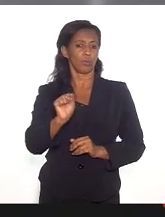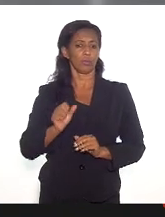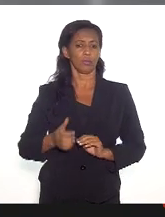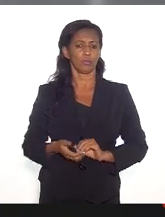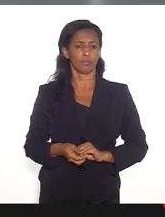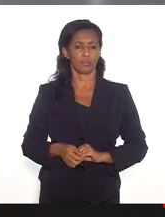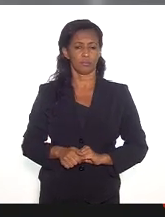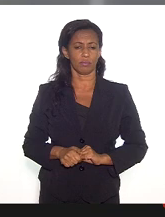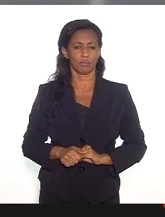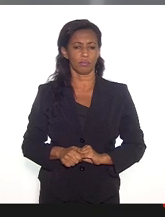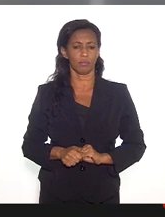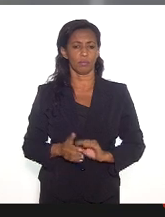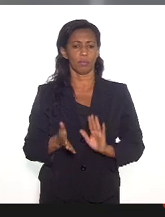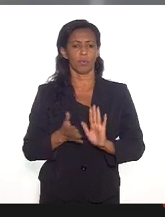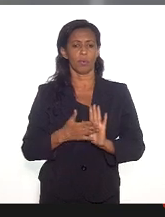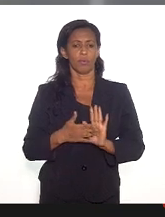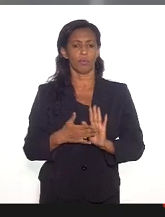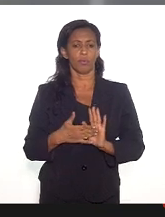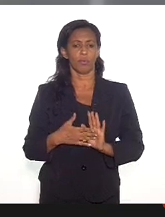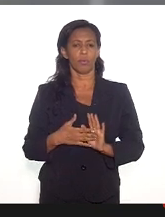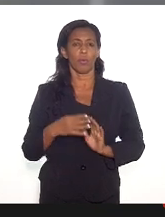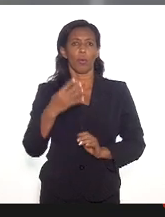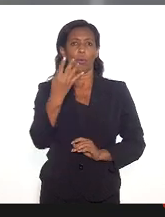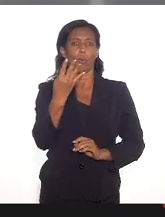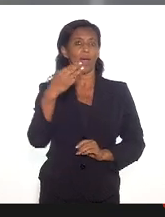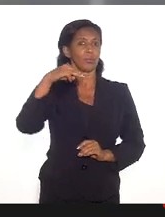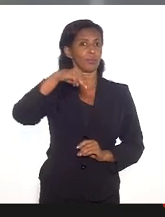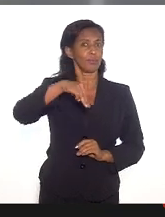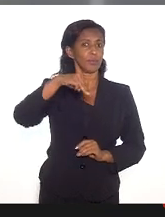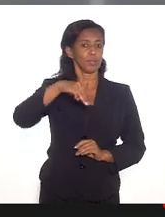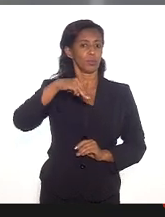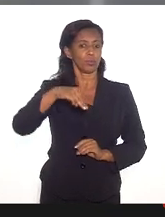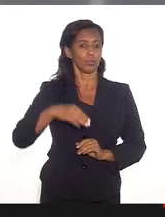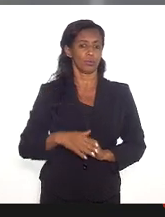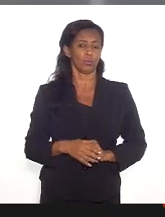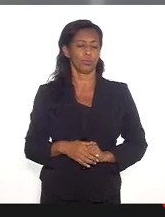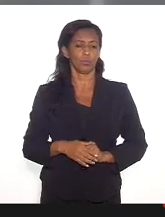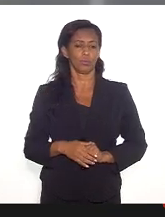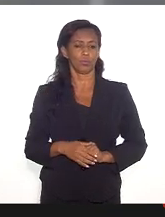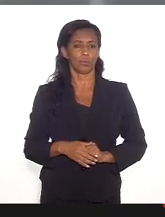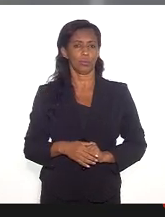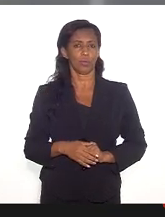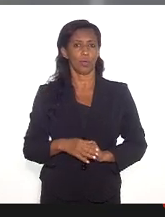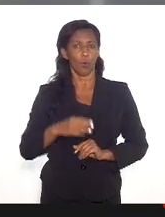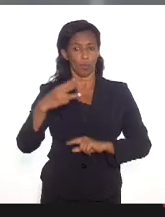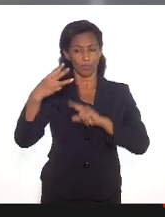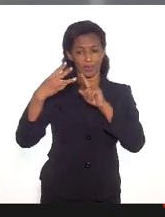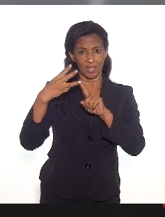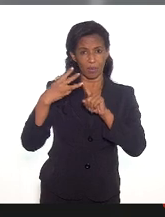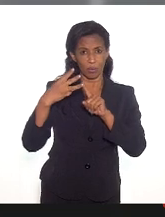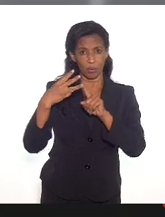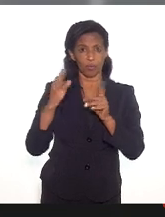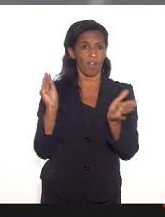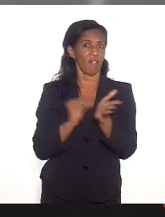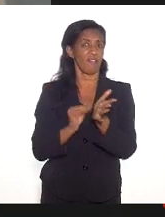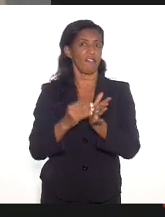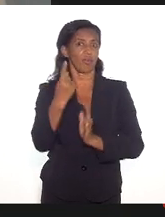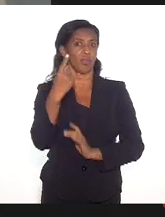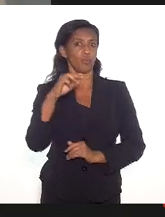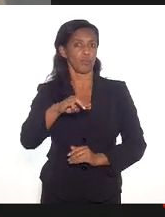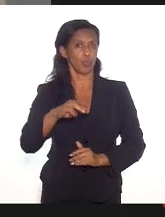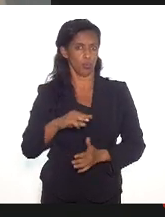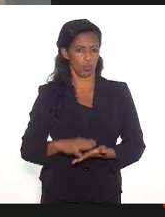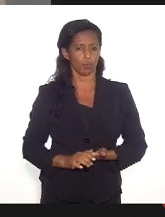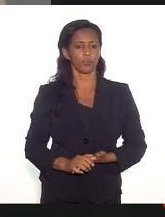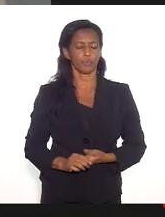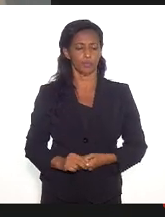enquanto, queria propor inscrições, falas de 4 minutos, no terceiro minuto a gente anuncia que falta 1. Pode ser assim, com gente? Com certeza.